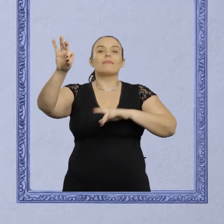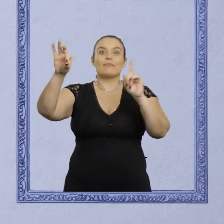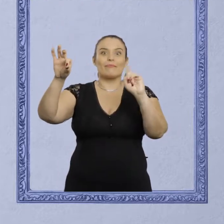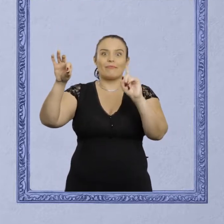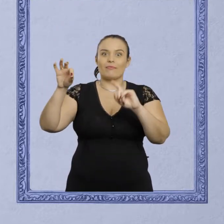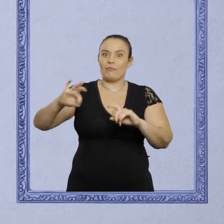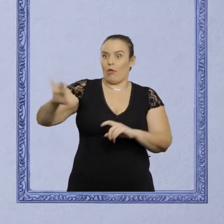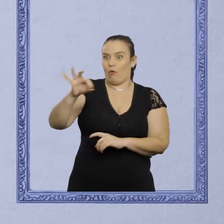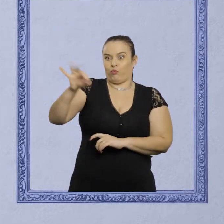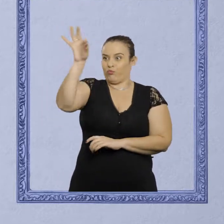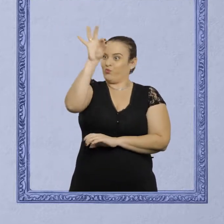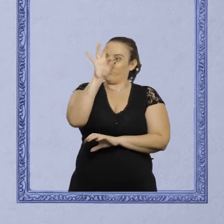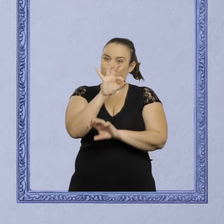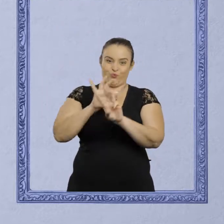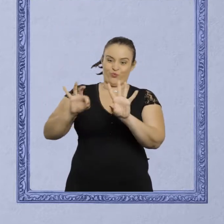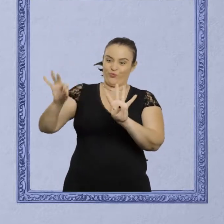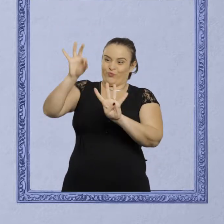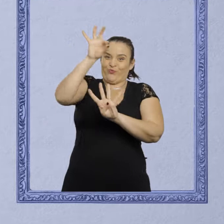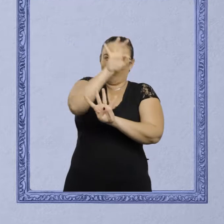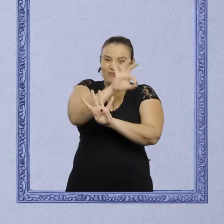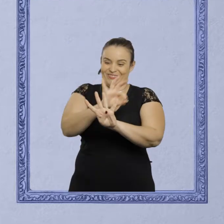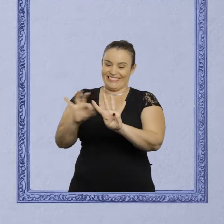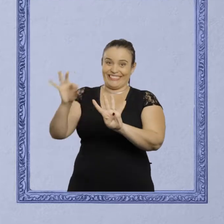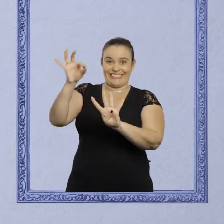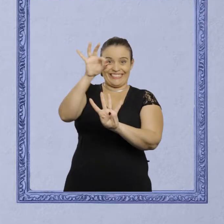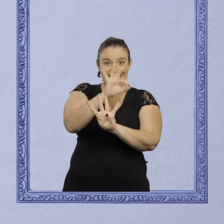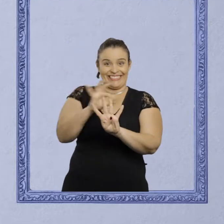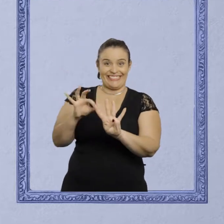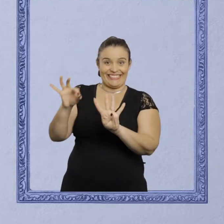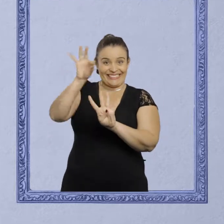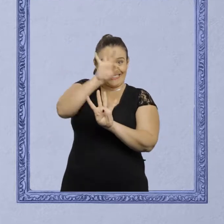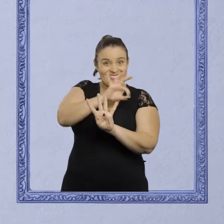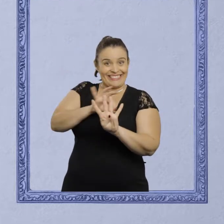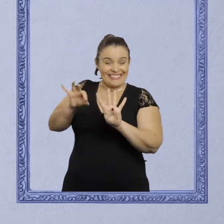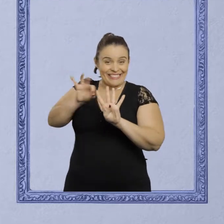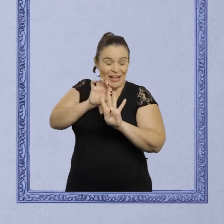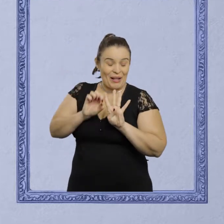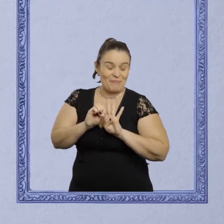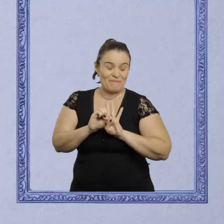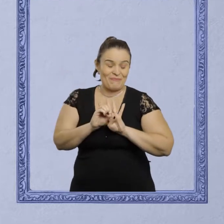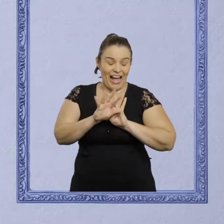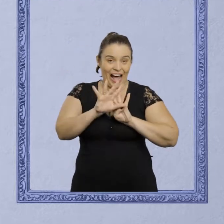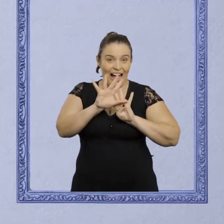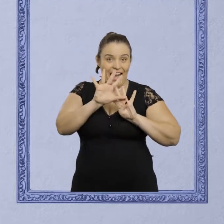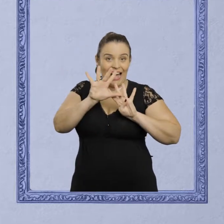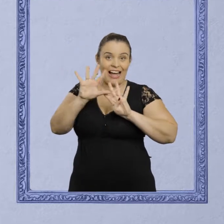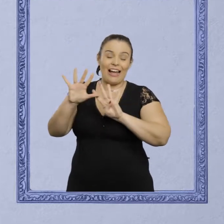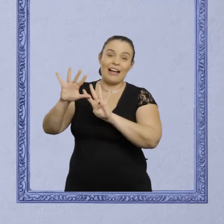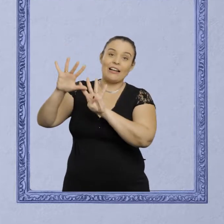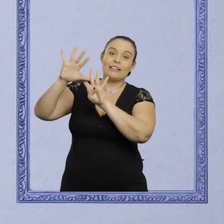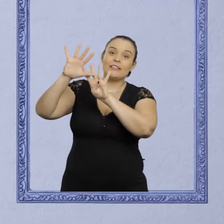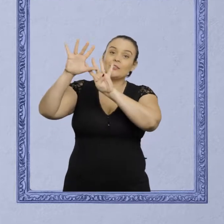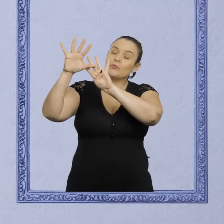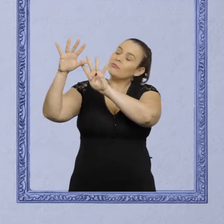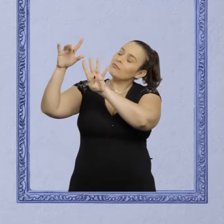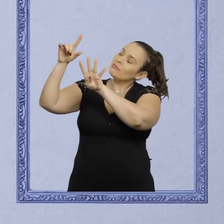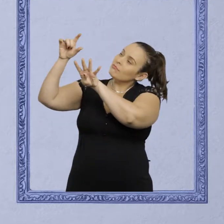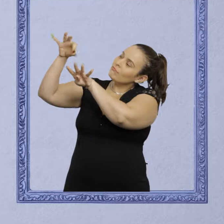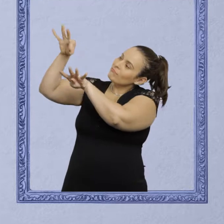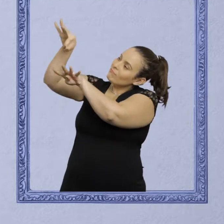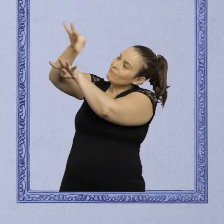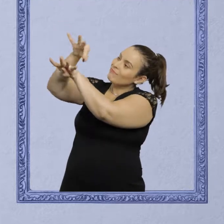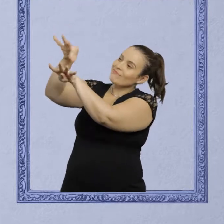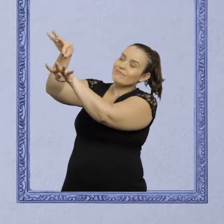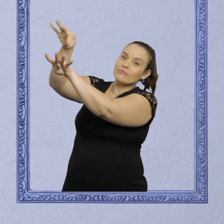voar devagar. Sua luz fazia círculos em volta dos quatro. Eles ficaram iluminados. Os piratas viram